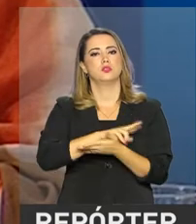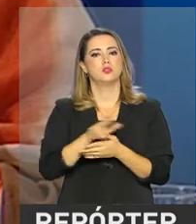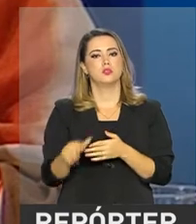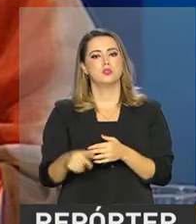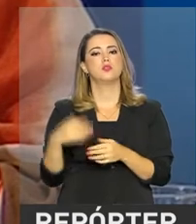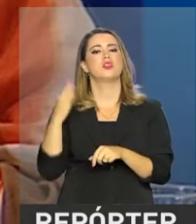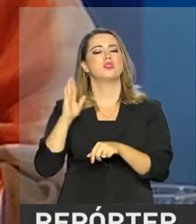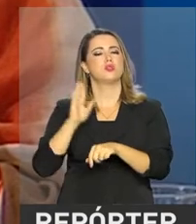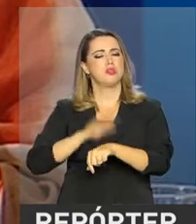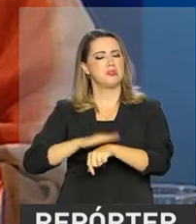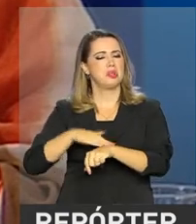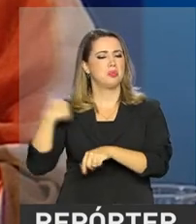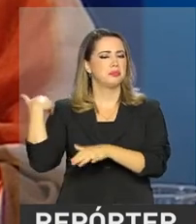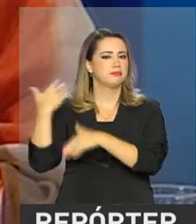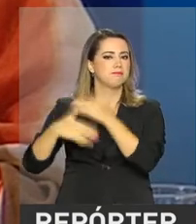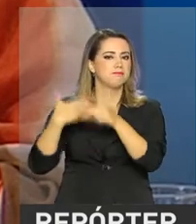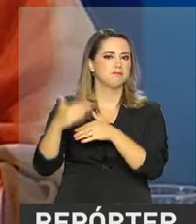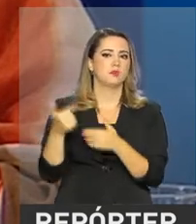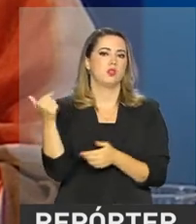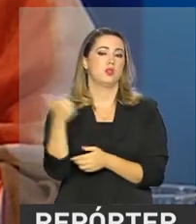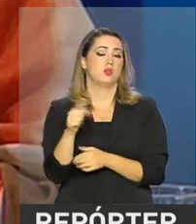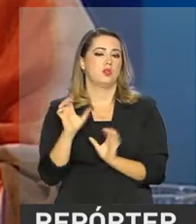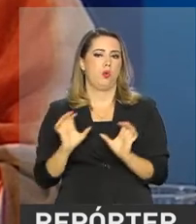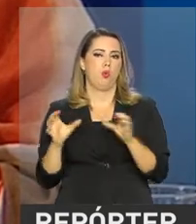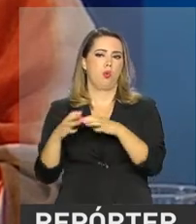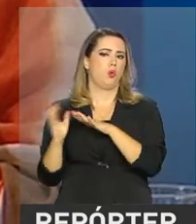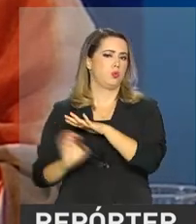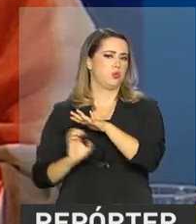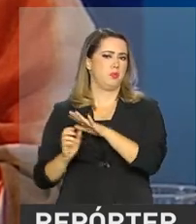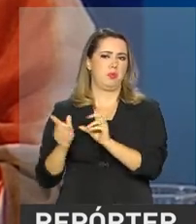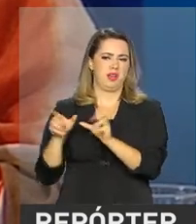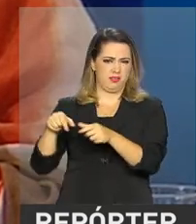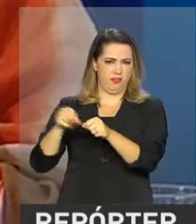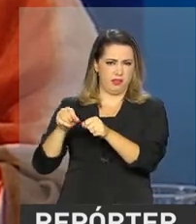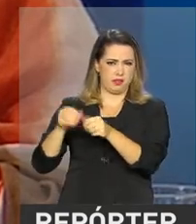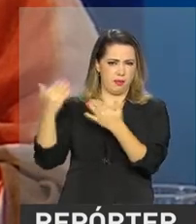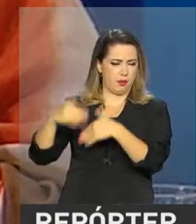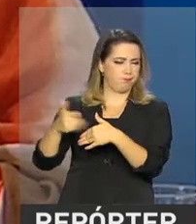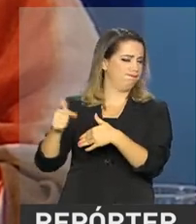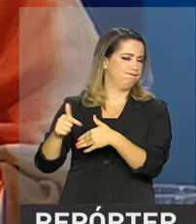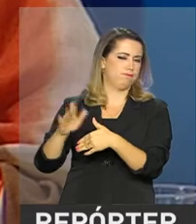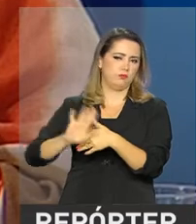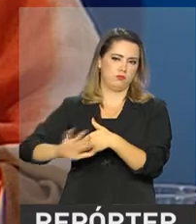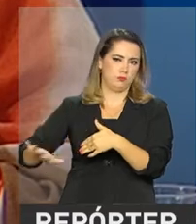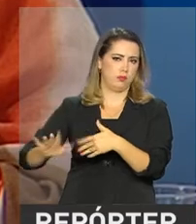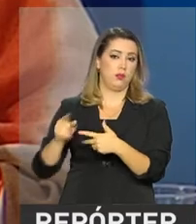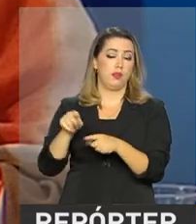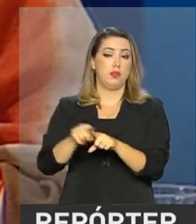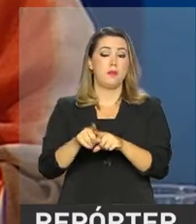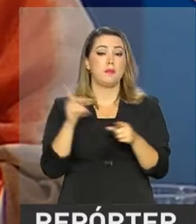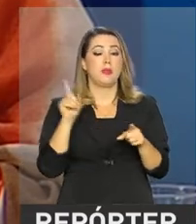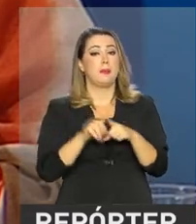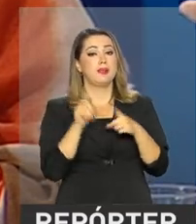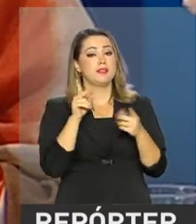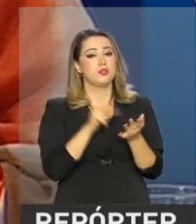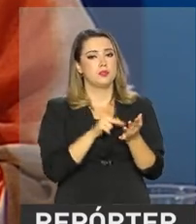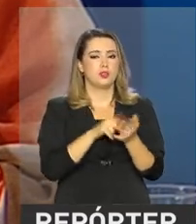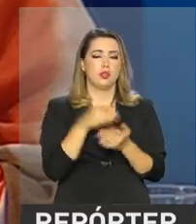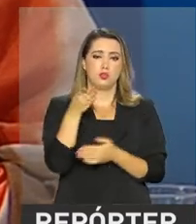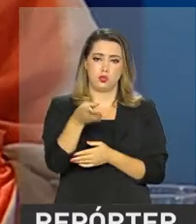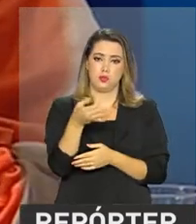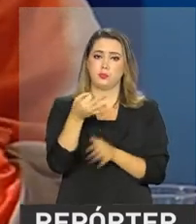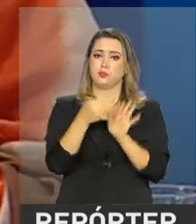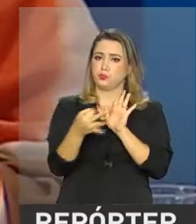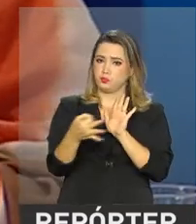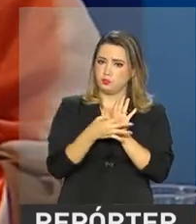muito tempo, e não é o consórcio, nunca fez a prova. Não é, e, na verdade, além dessa opinião que a prova